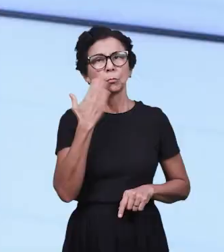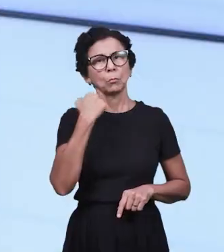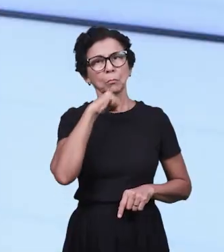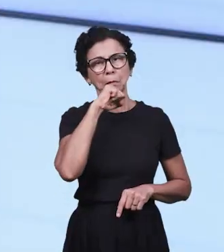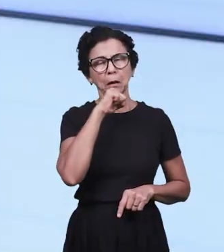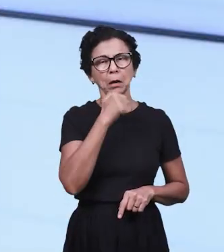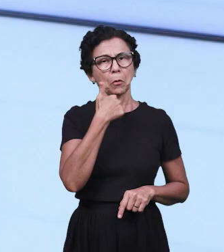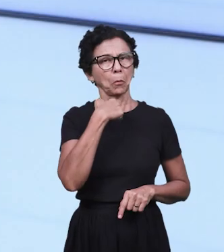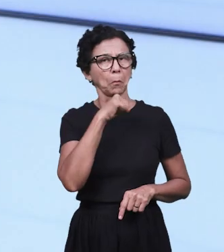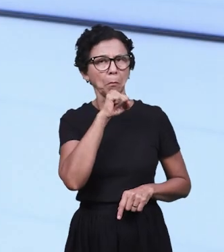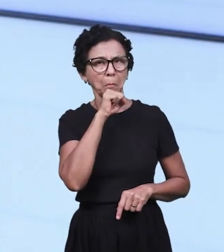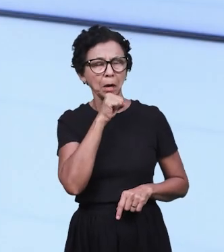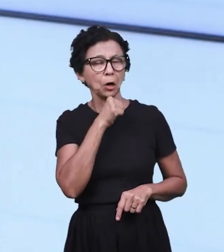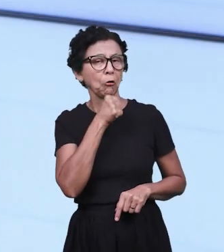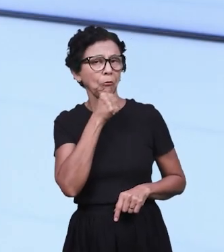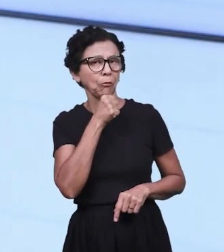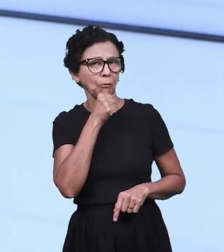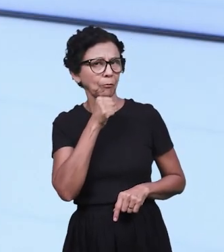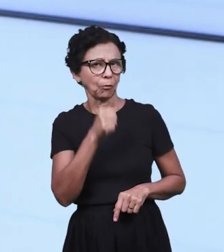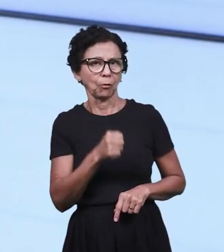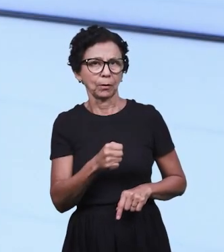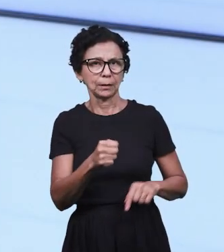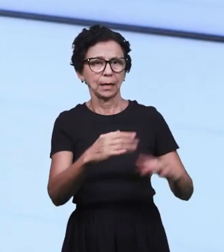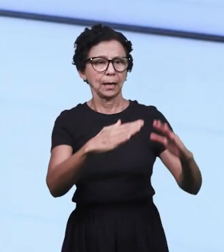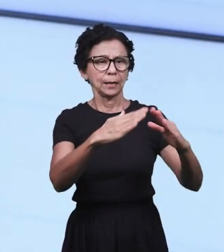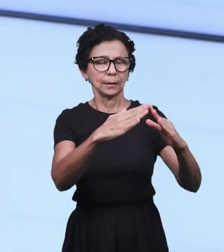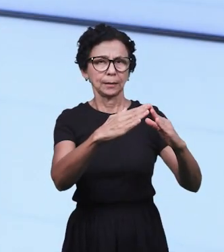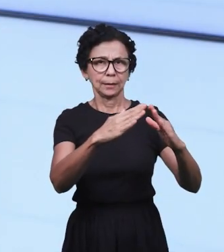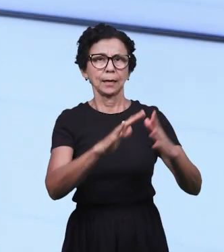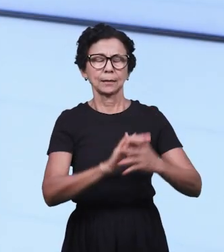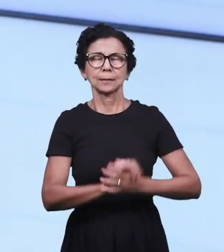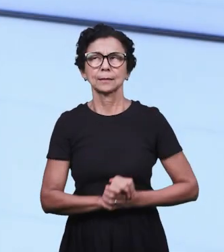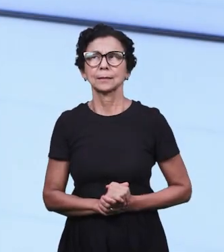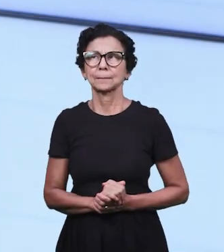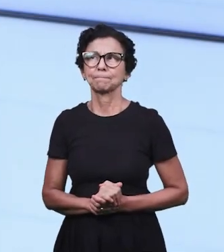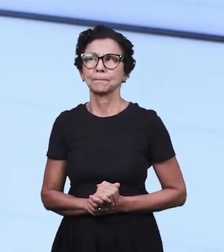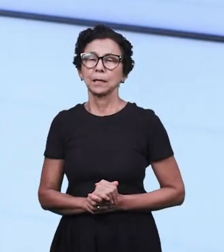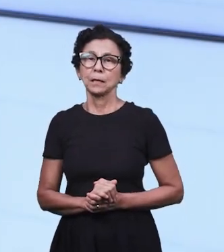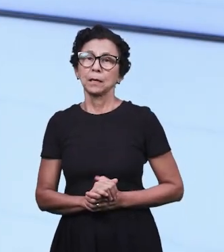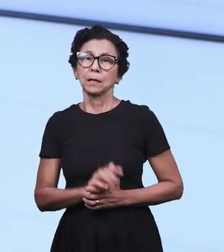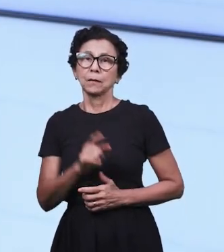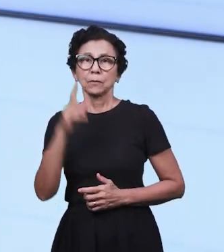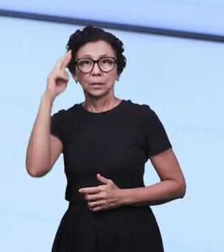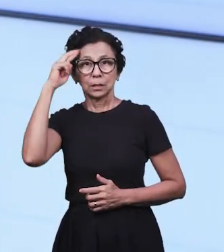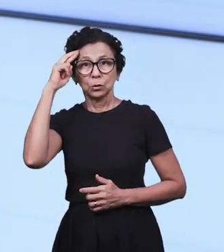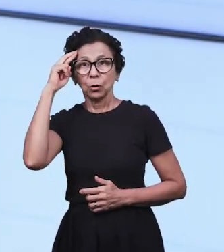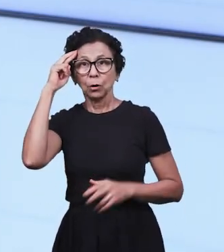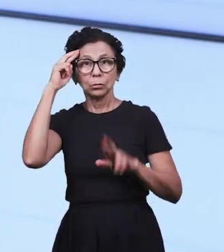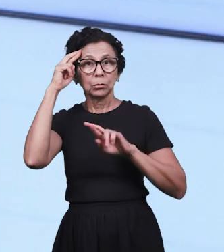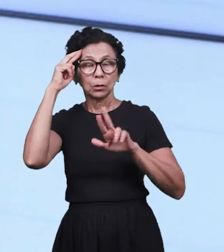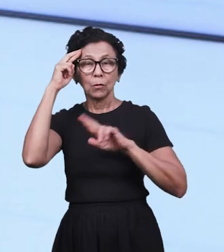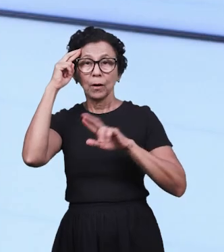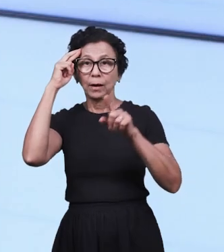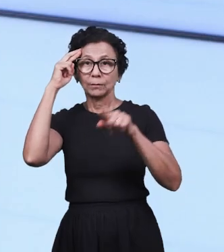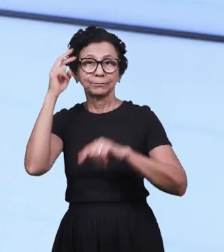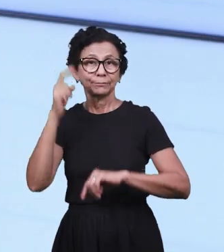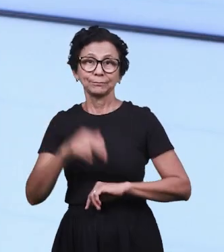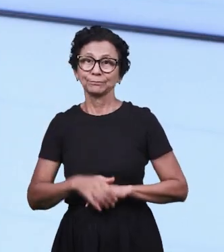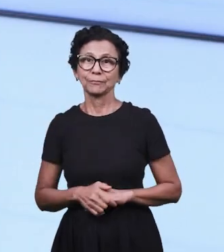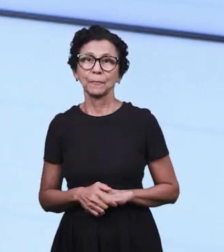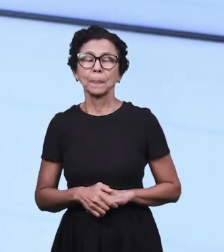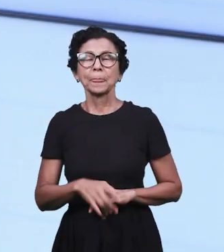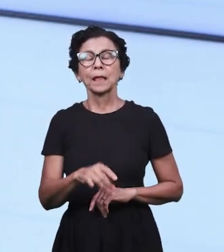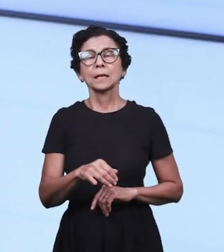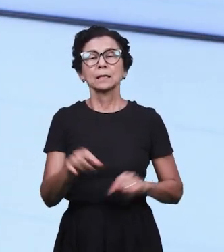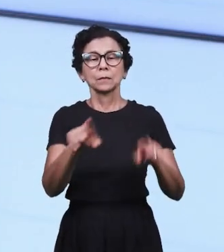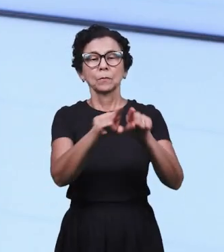como você disse, você não é dono daquilo. Às vezes a pessoa, a gente vê, por exemplo, um